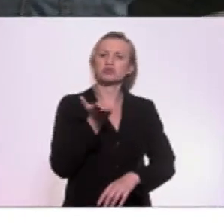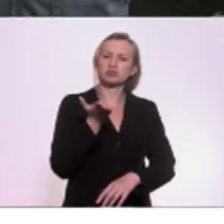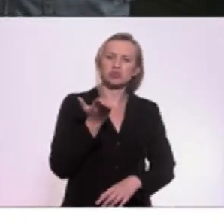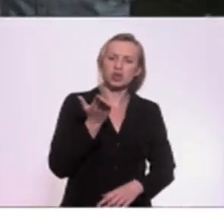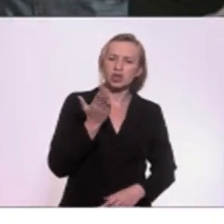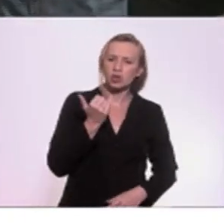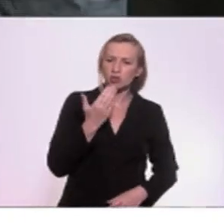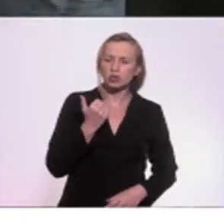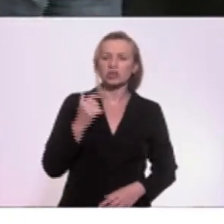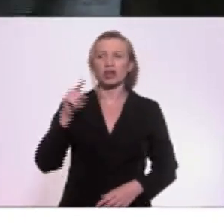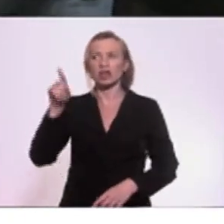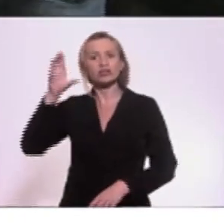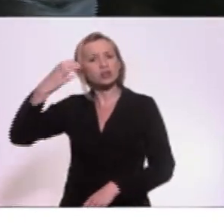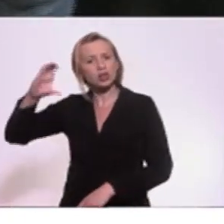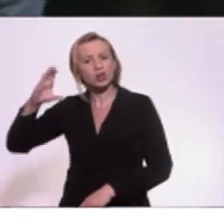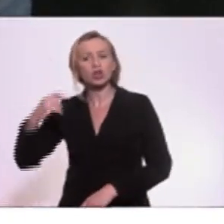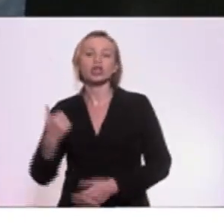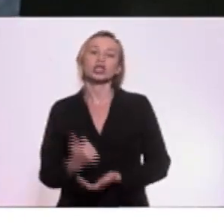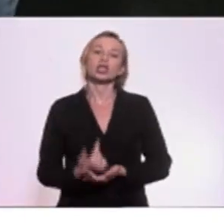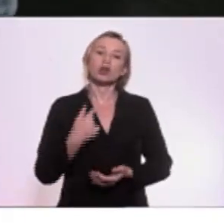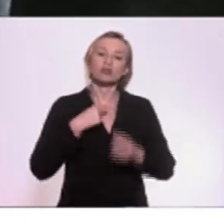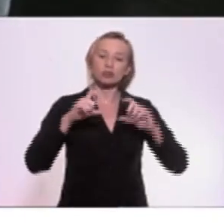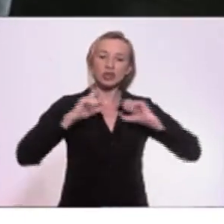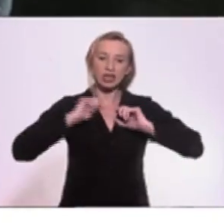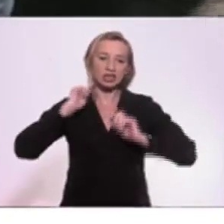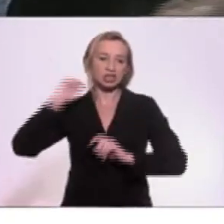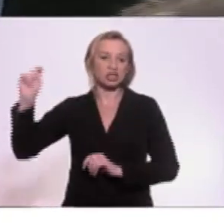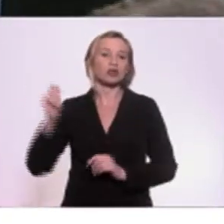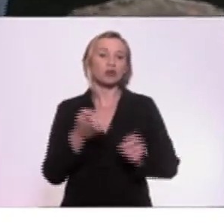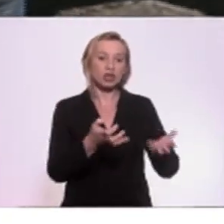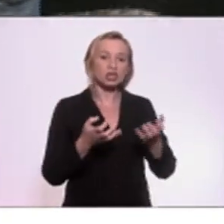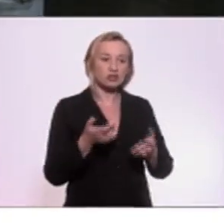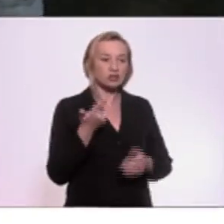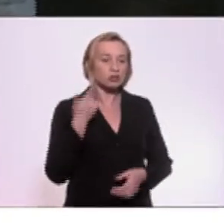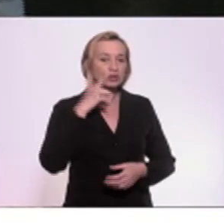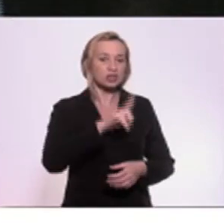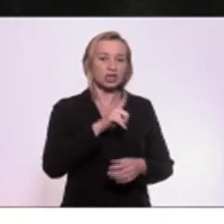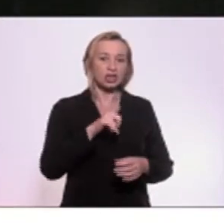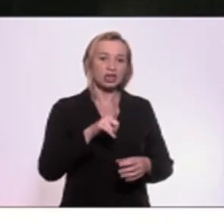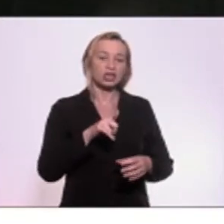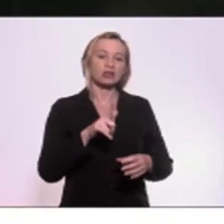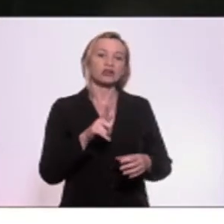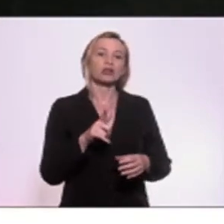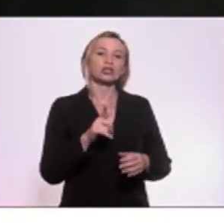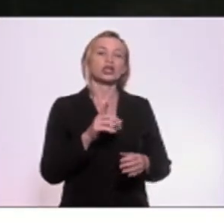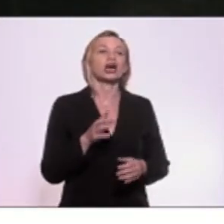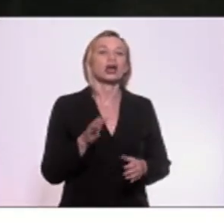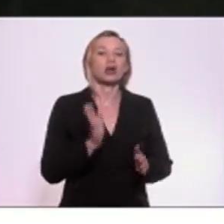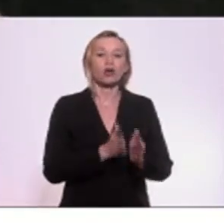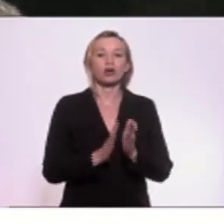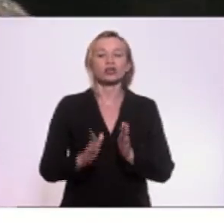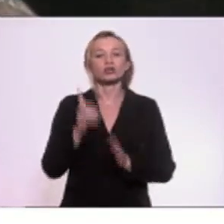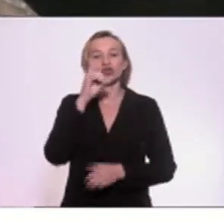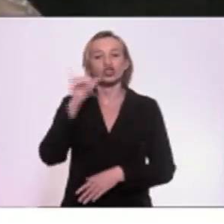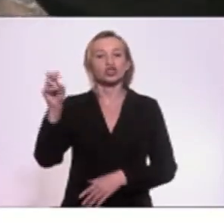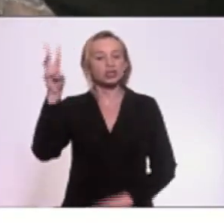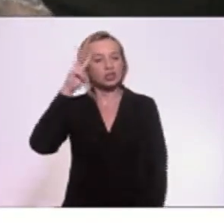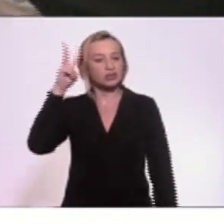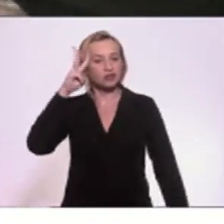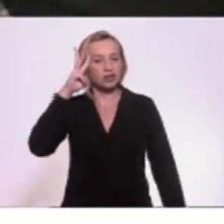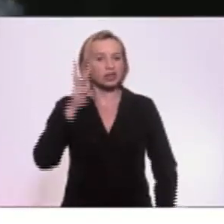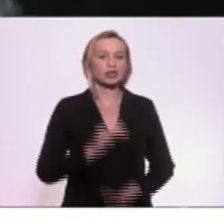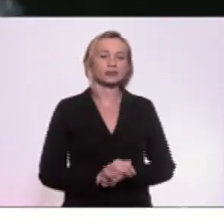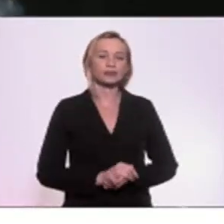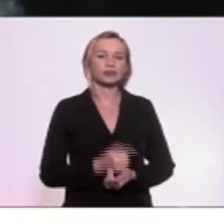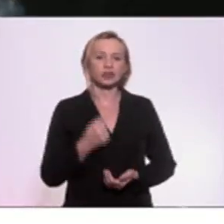turismo de Niterói. E eu propus uma medalha Tiradentes, queria ver se Vossa Excelência consegue colocá-la na ordem do dia de terça-feira, para dar tempo. Vossa Excelência está